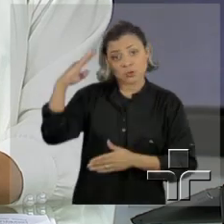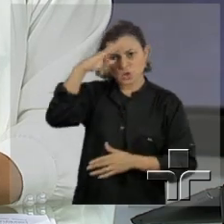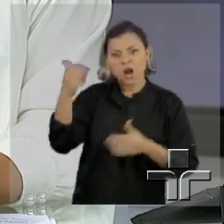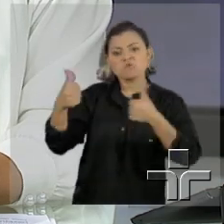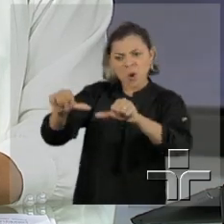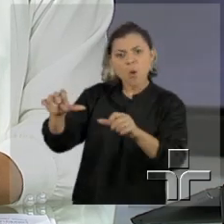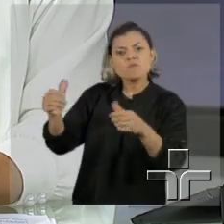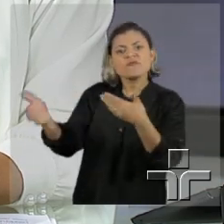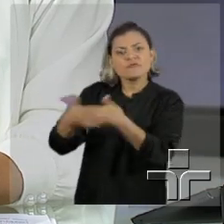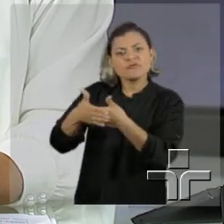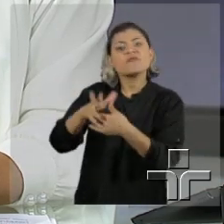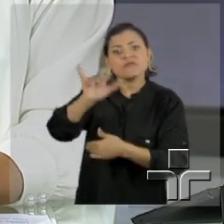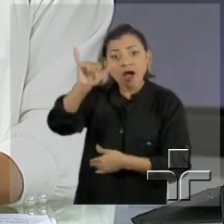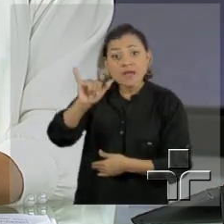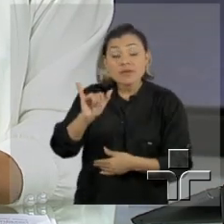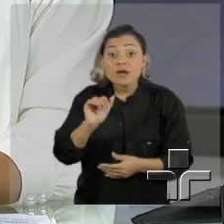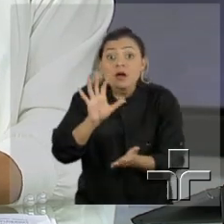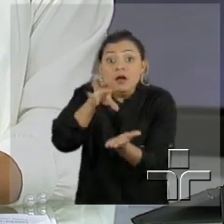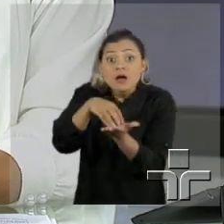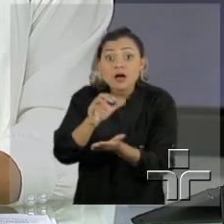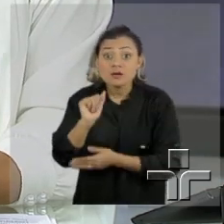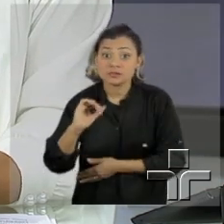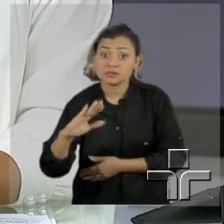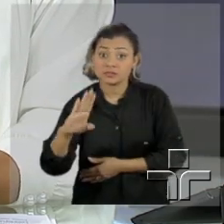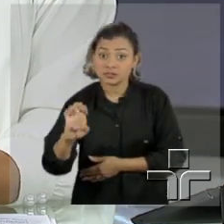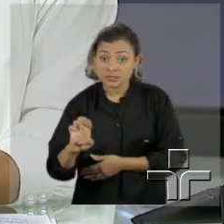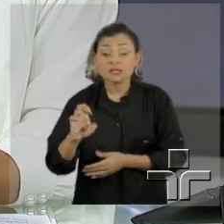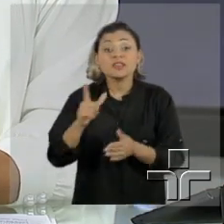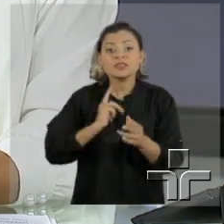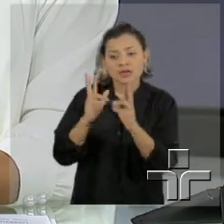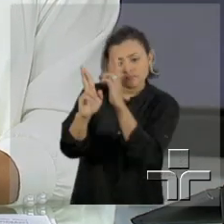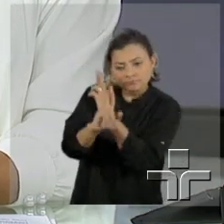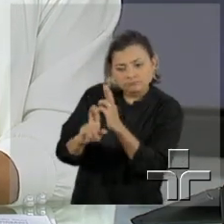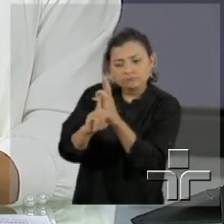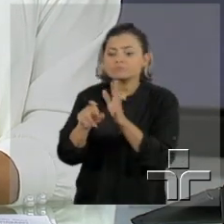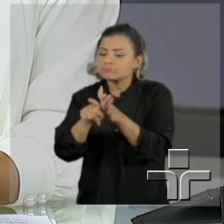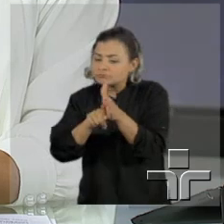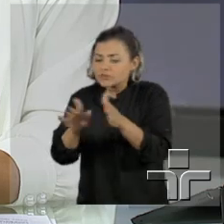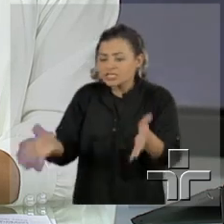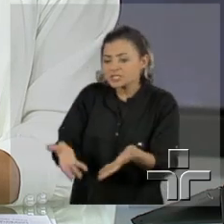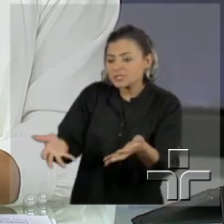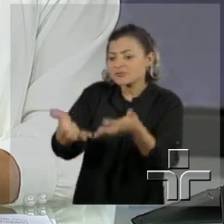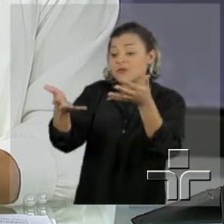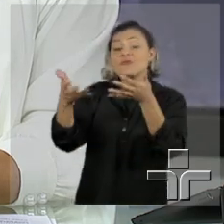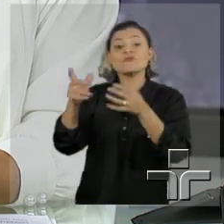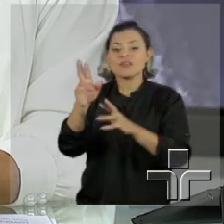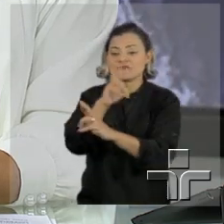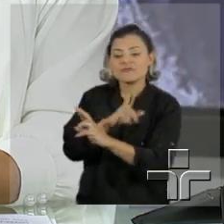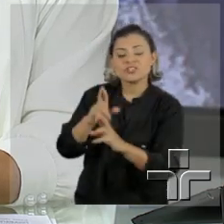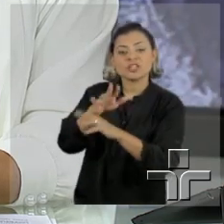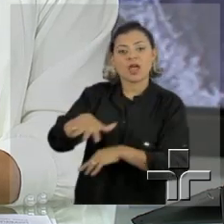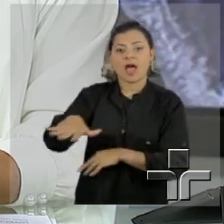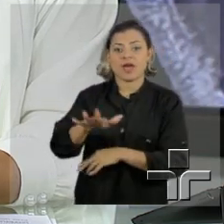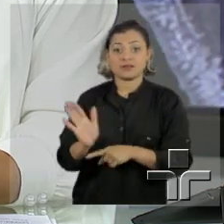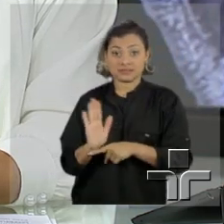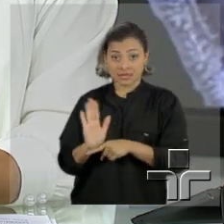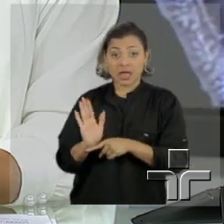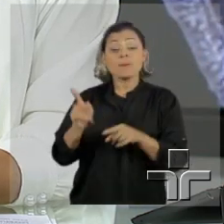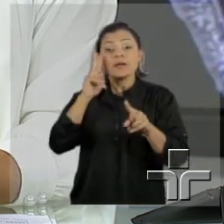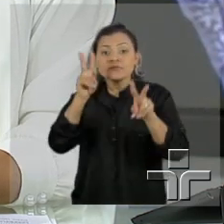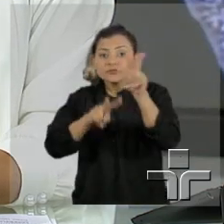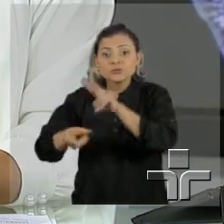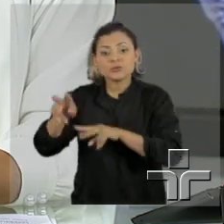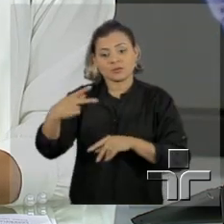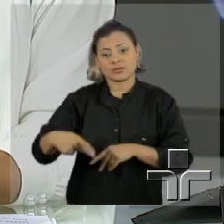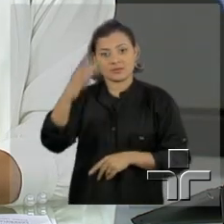da Cidadania, a Ancine tem como atribuições regular, promover, desenvolver e fiscalizar o mercado do cinema e do audiovisual